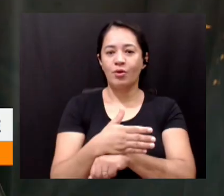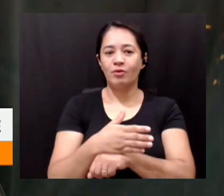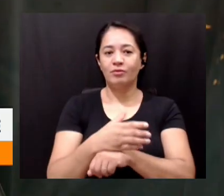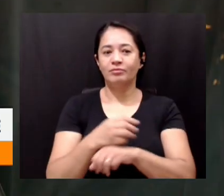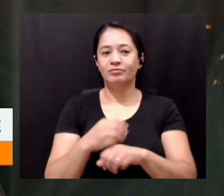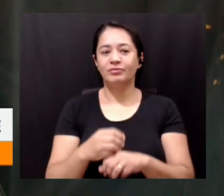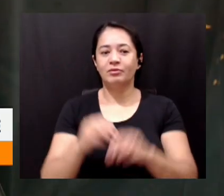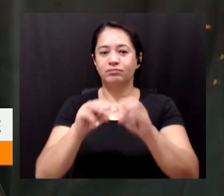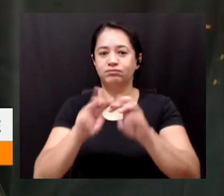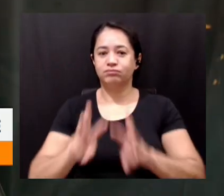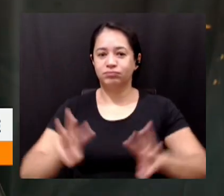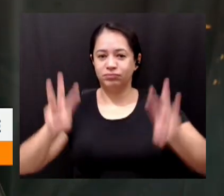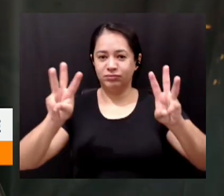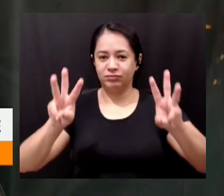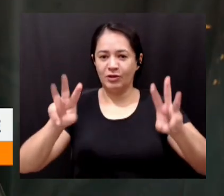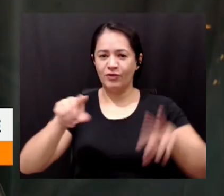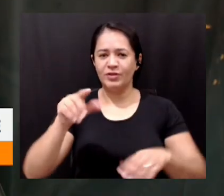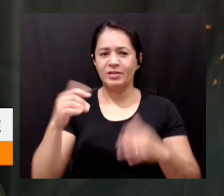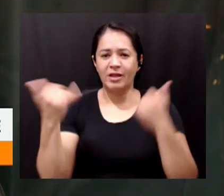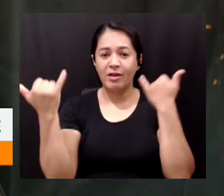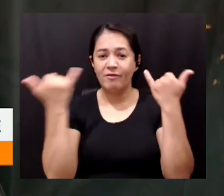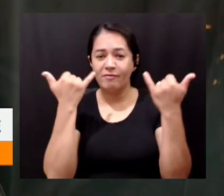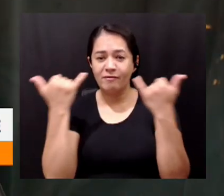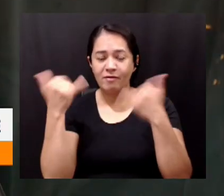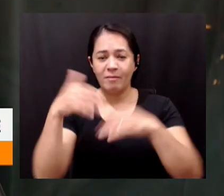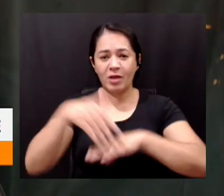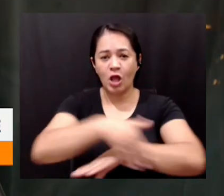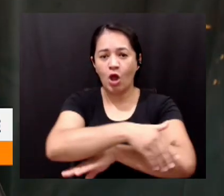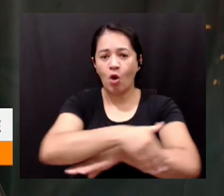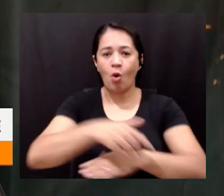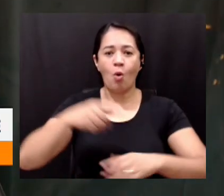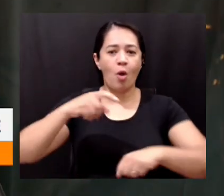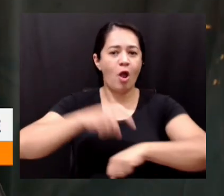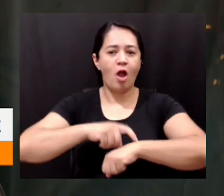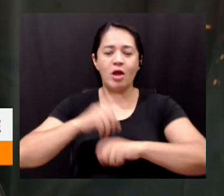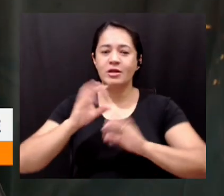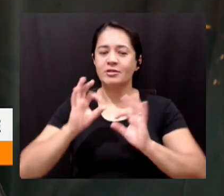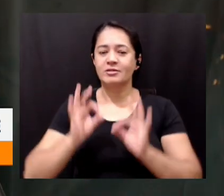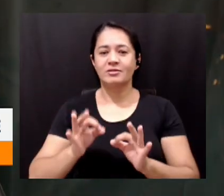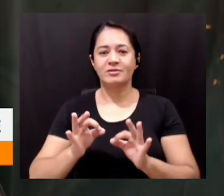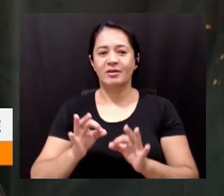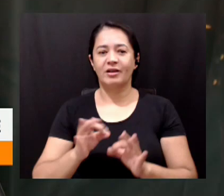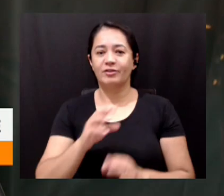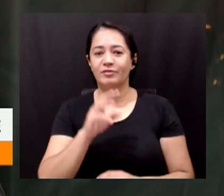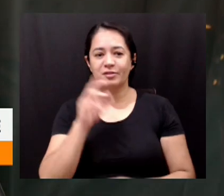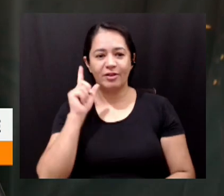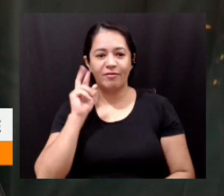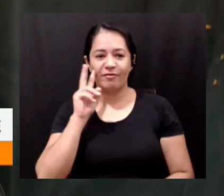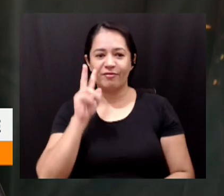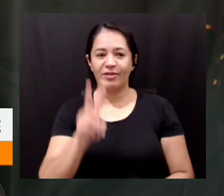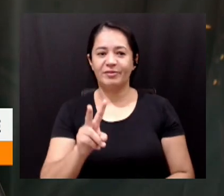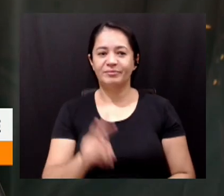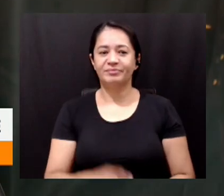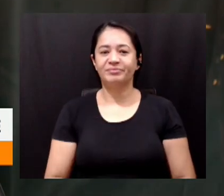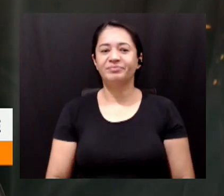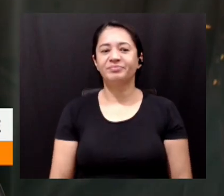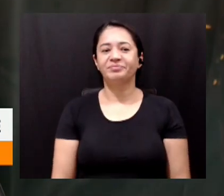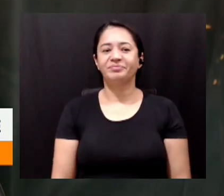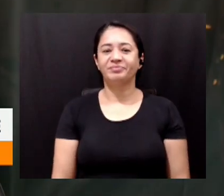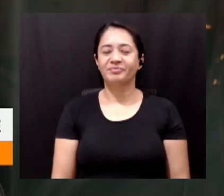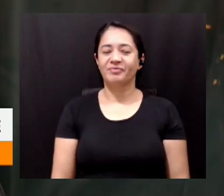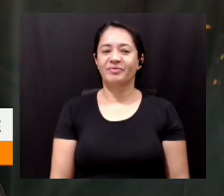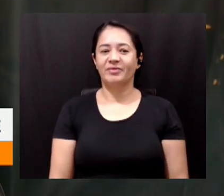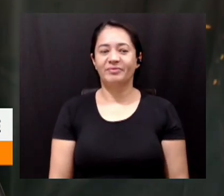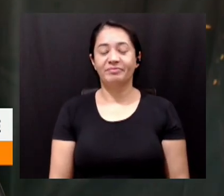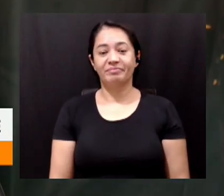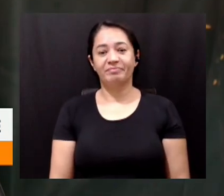tem todos os endereços, horários de atendimento dos consultórios das clínicas veterinárias, tá bom? Vamos lá,